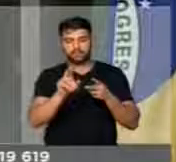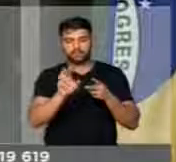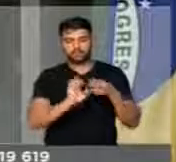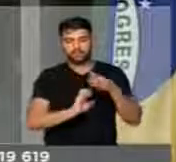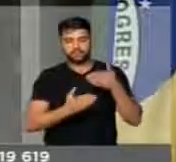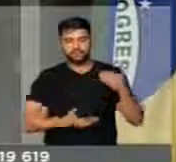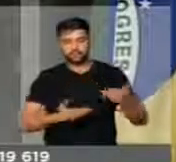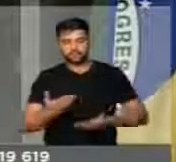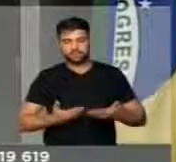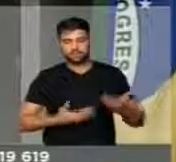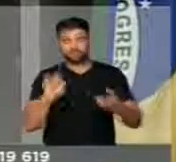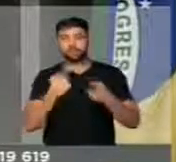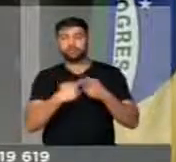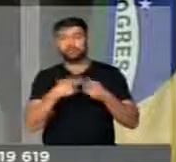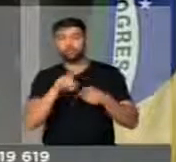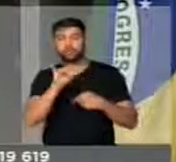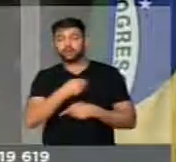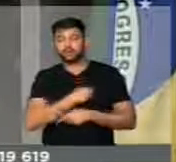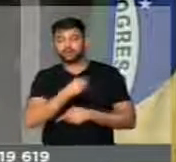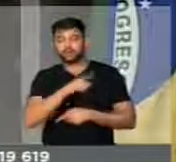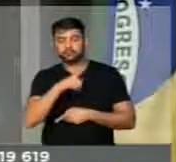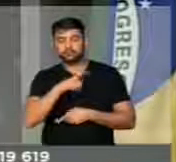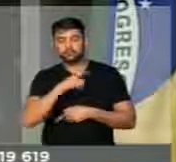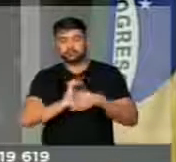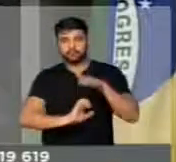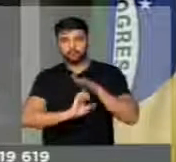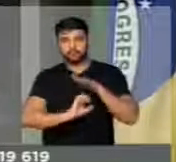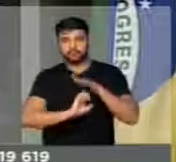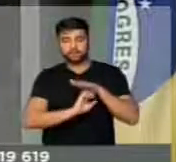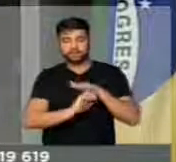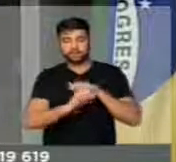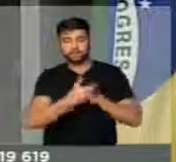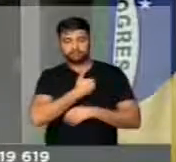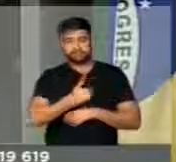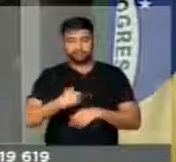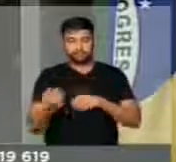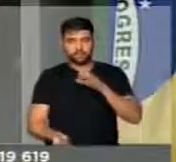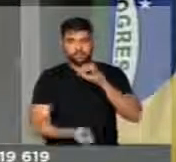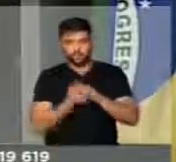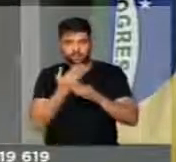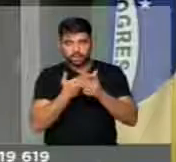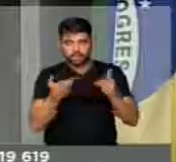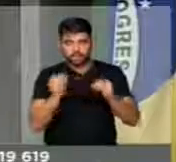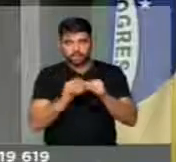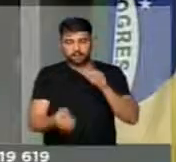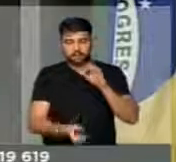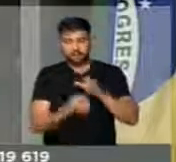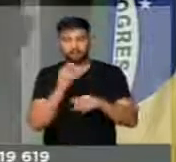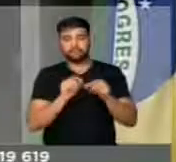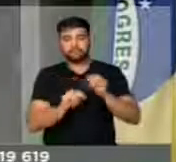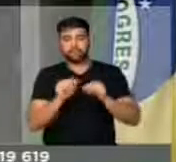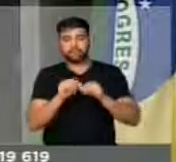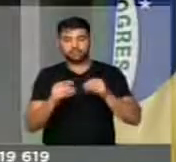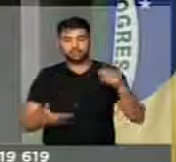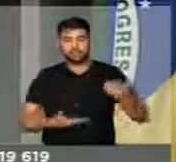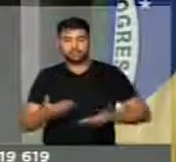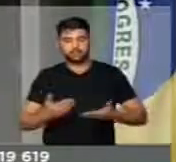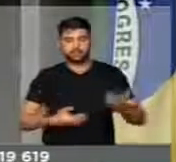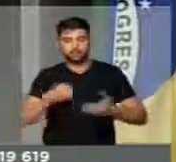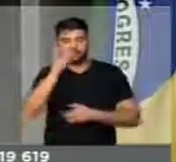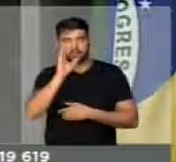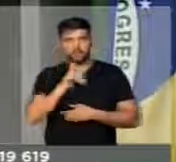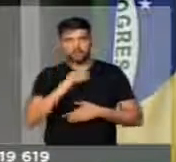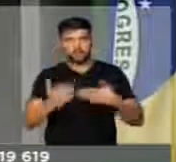empregados. Por que isso? Ora, a empresa estatal, quando ela é criada, ela é criada para servir ao